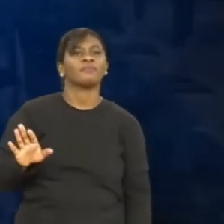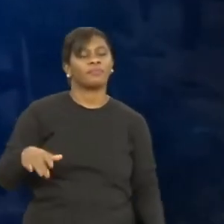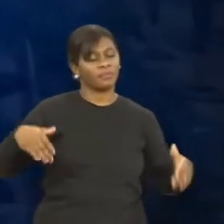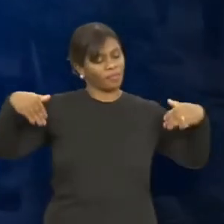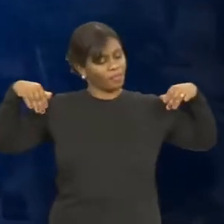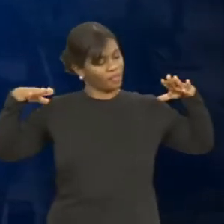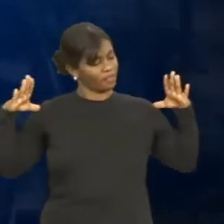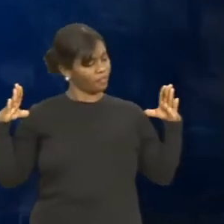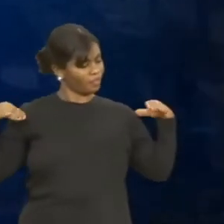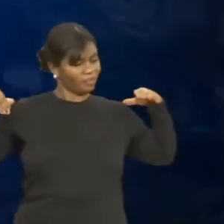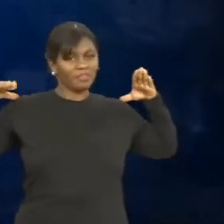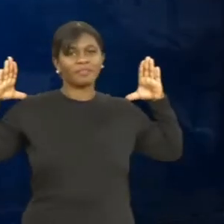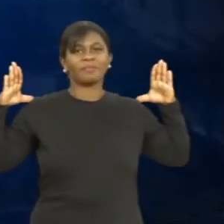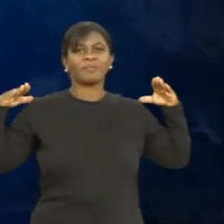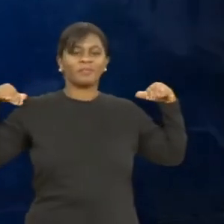Anjos